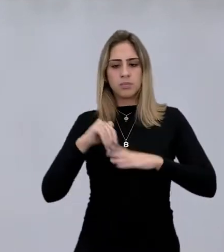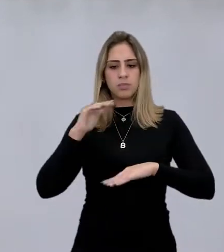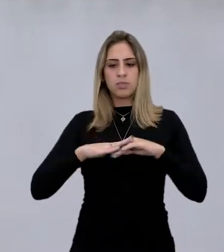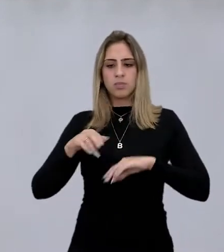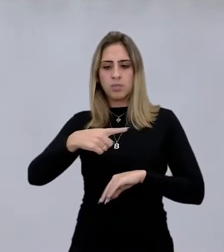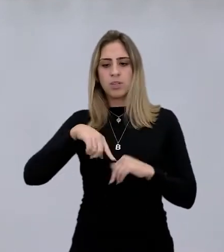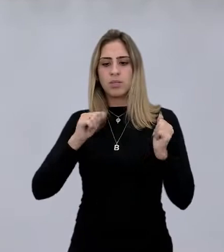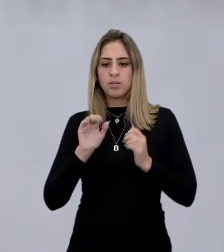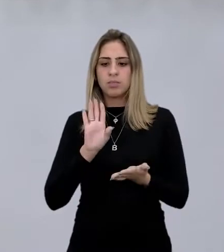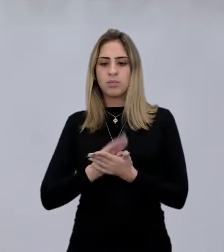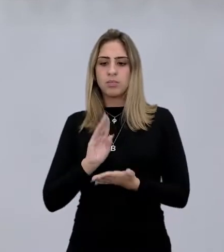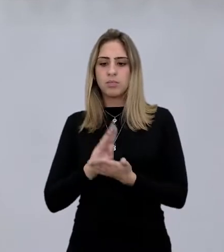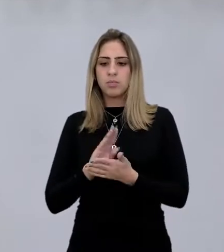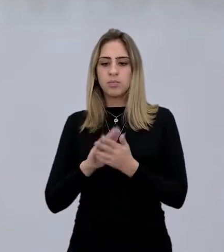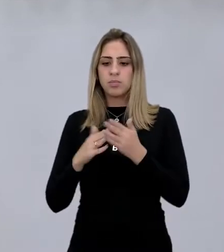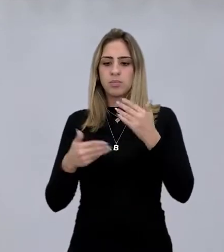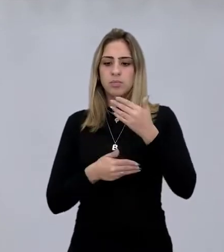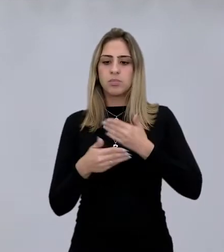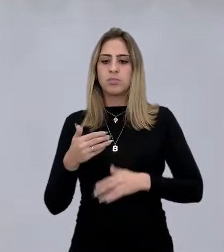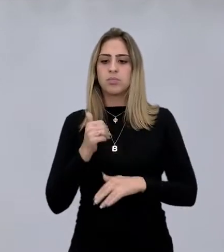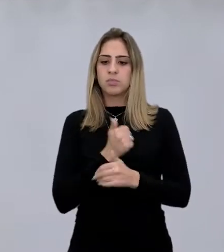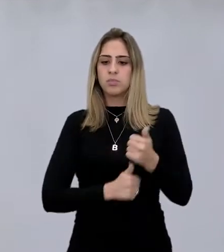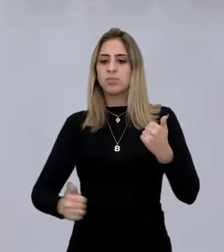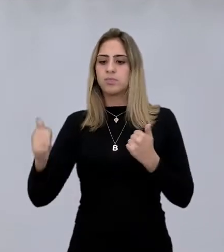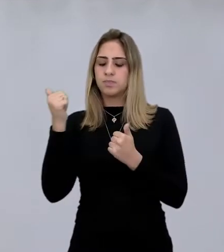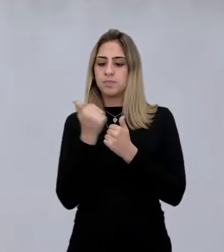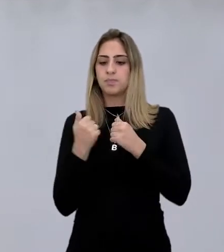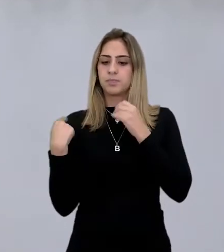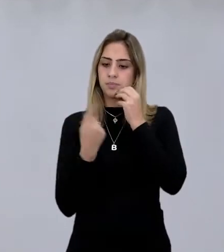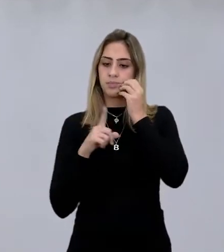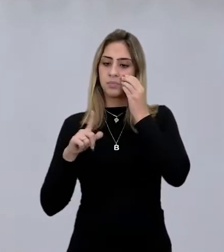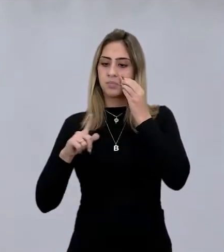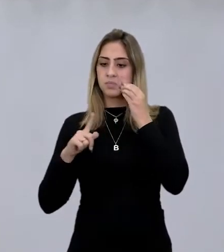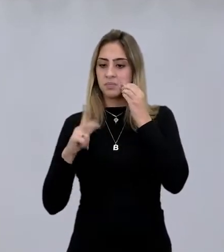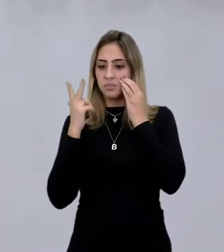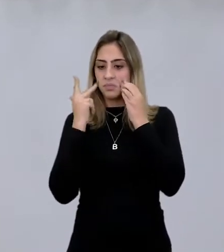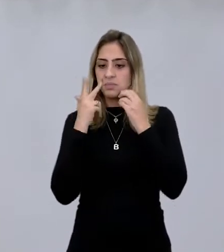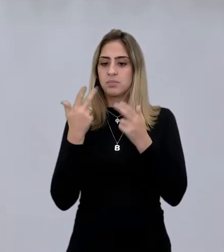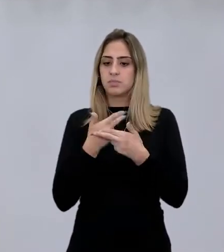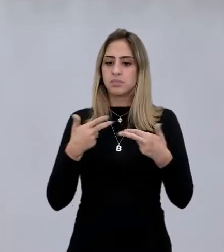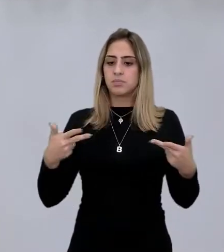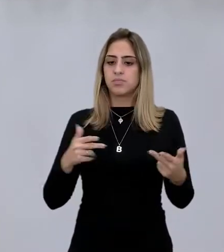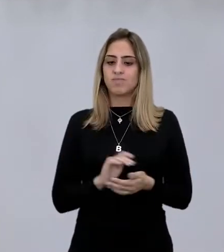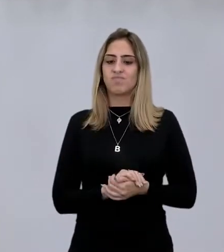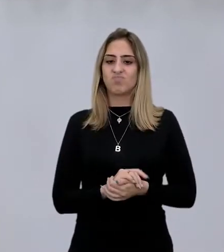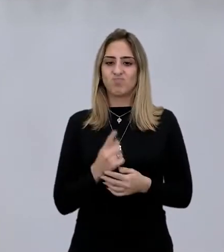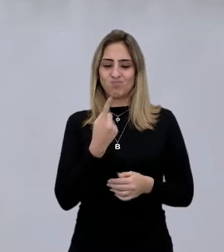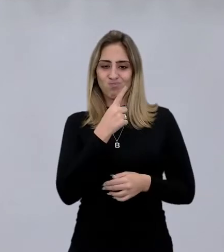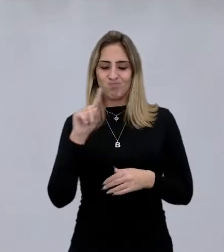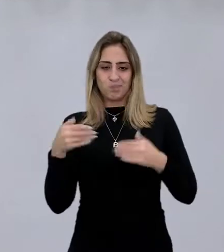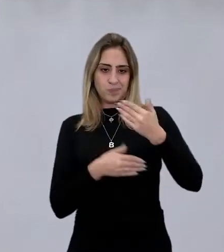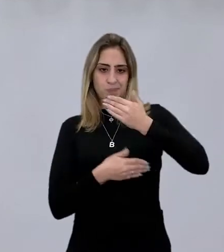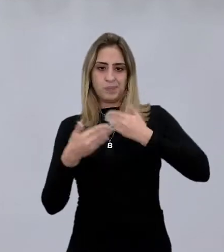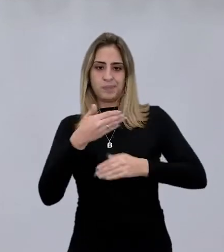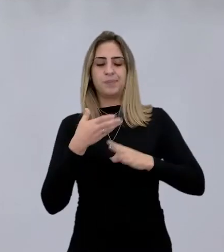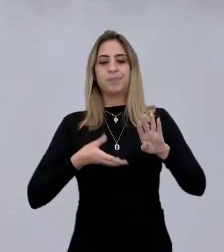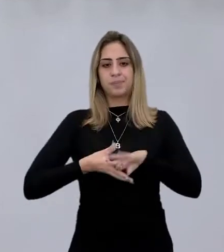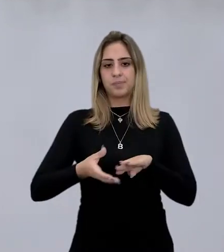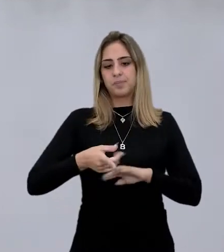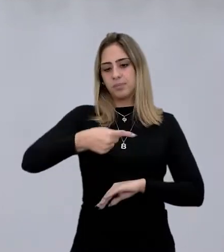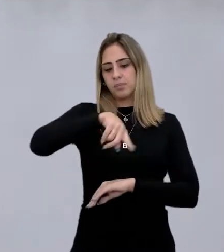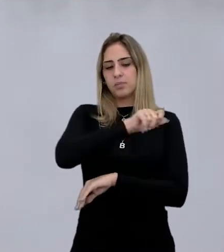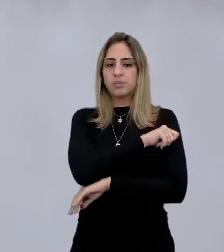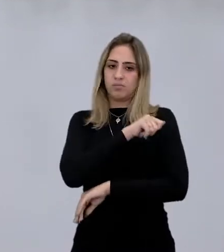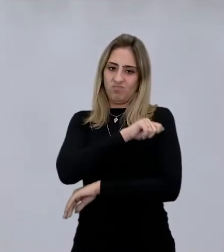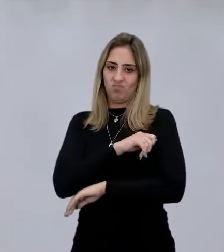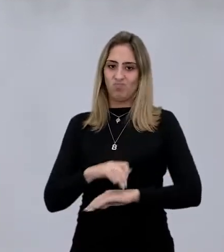podem baixar o slide no repositório. A gente também normalmente deixa alguma coisa ali no último slide nas orientações dos